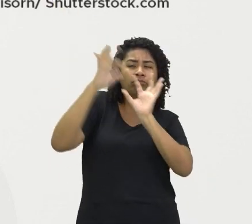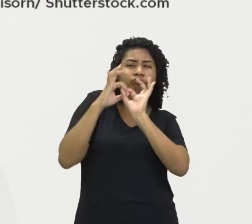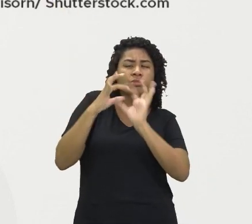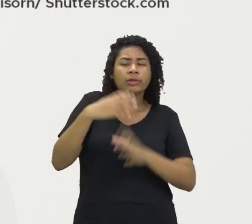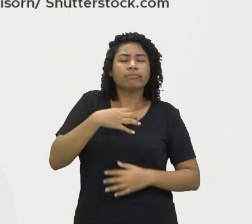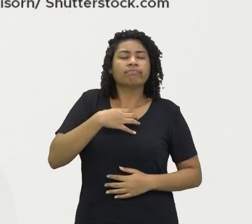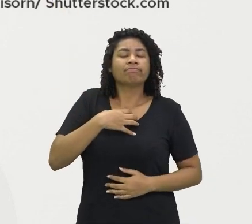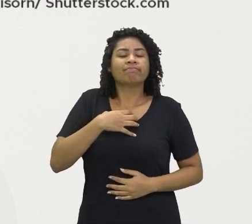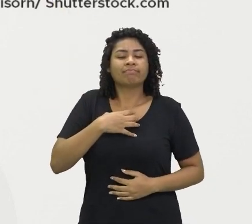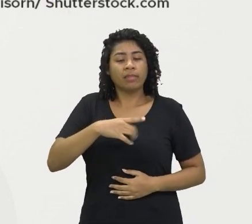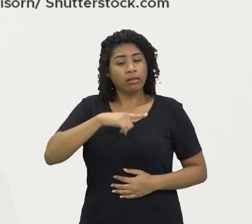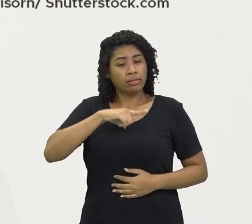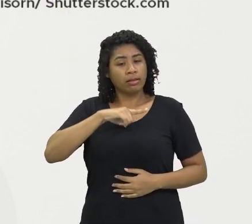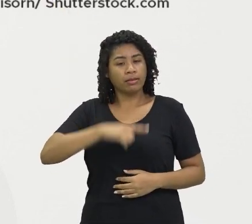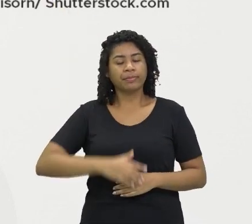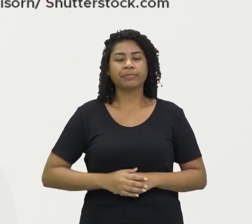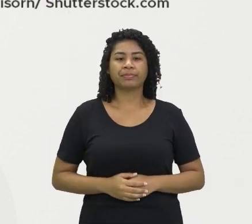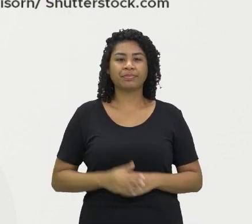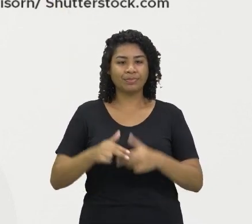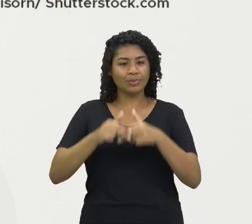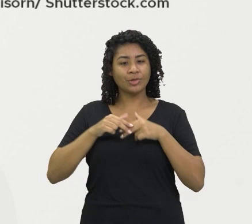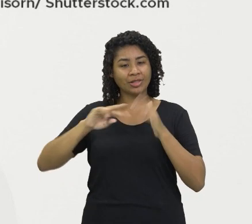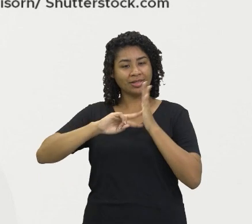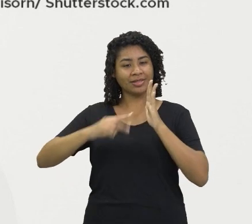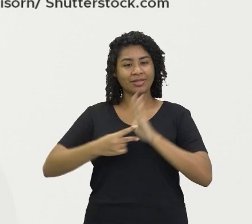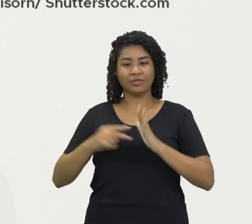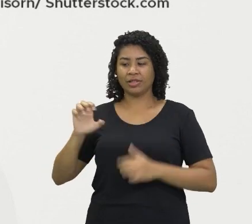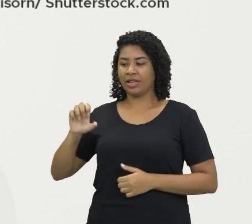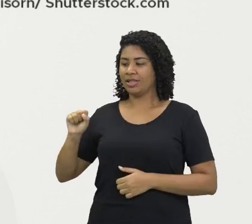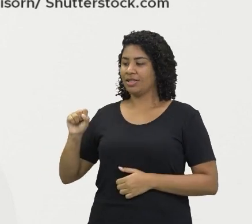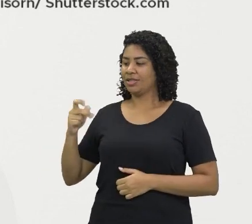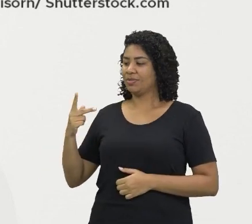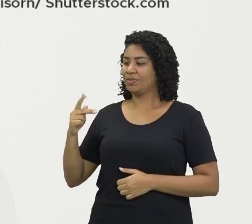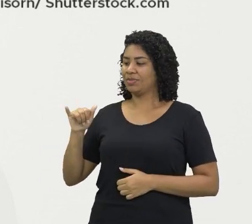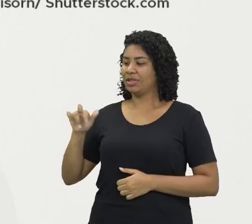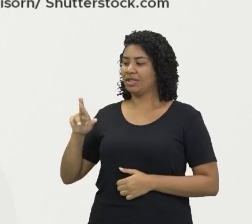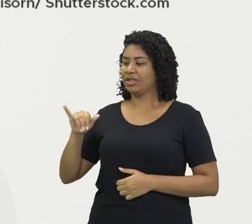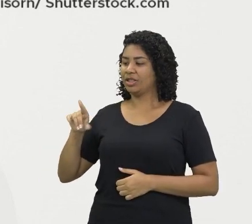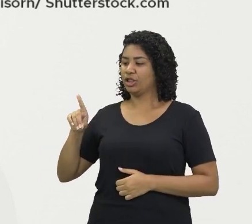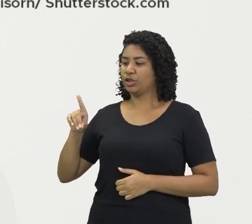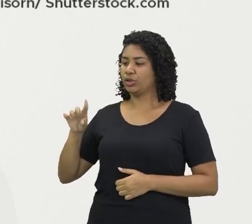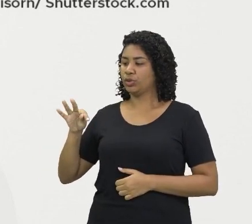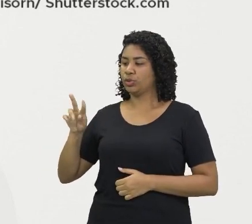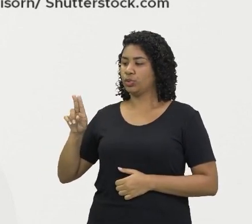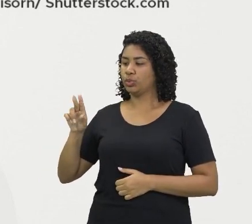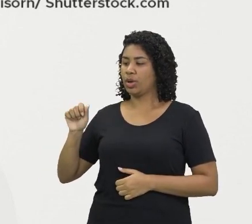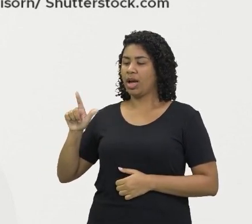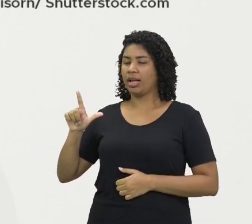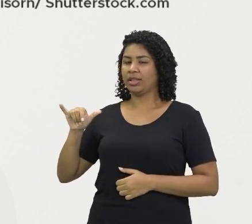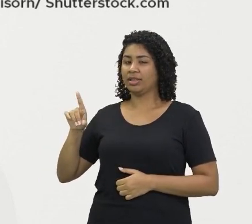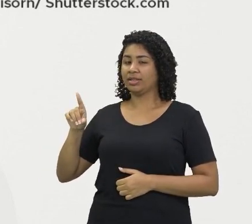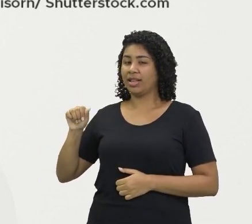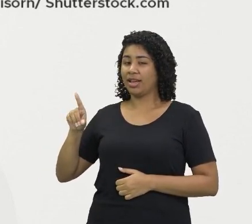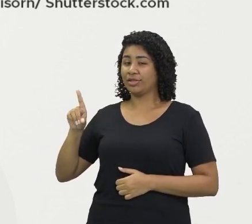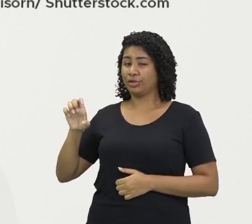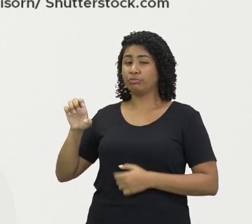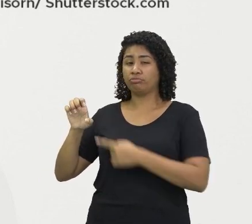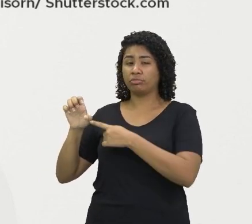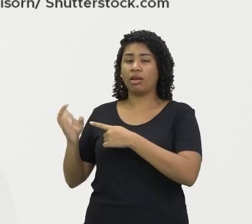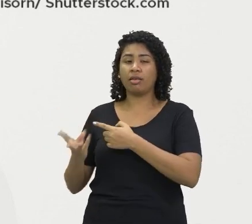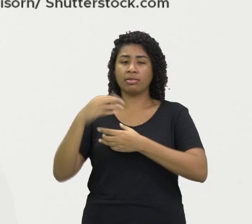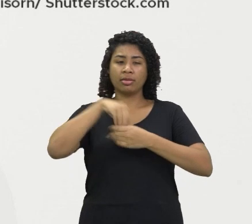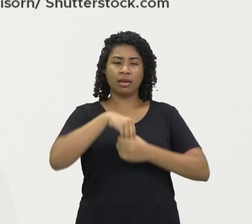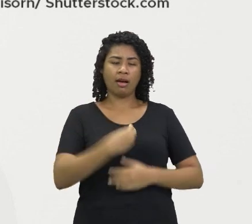E aqui nós queremos ver que espiritualidade é vista como dimensão humana e motiva as ações da